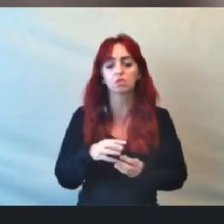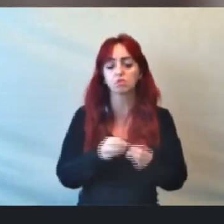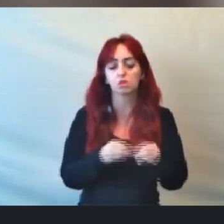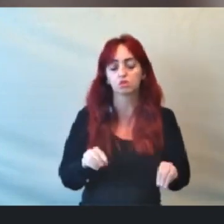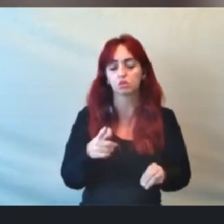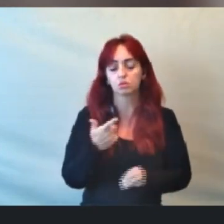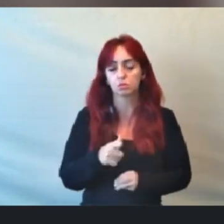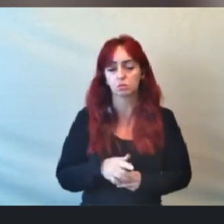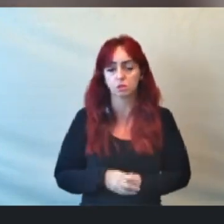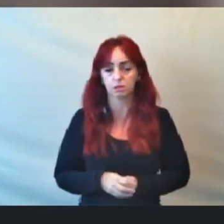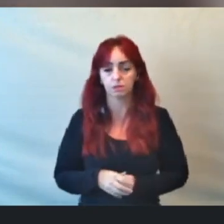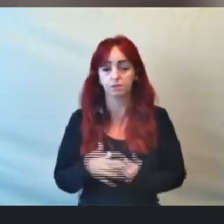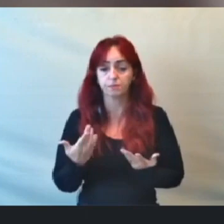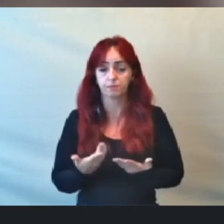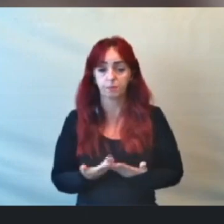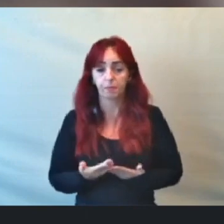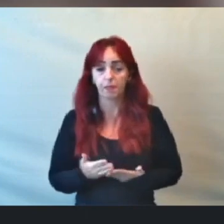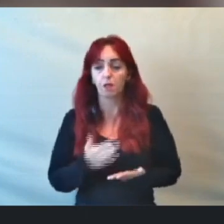produto